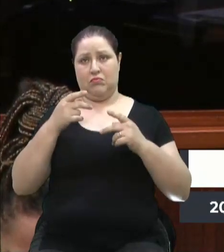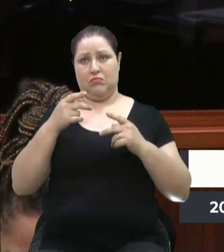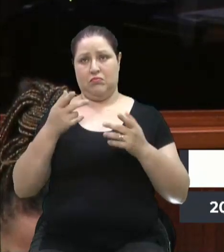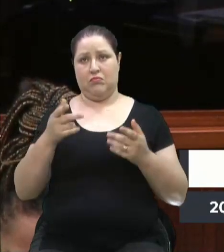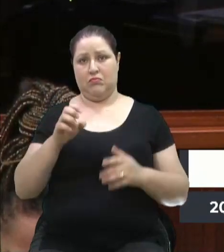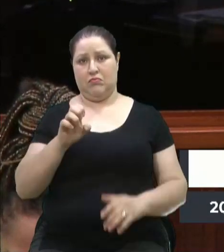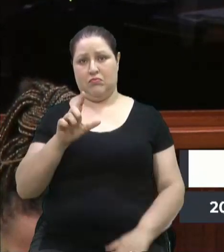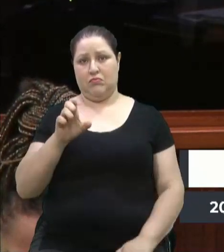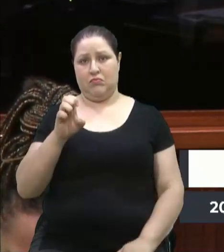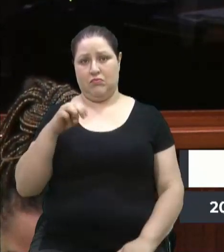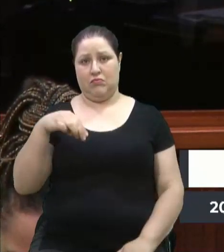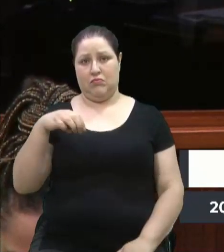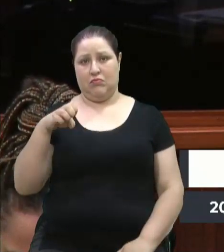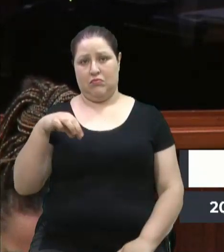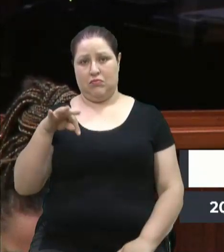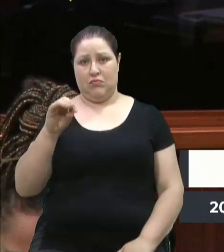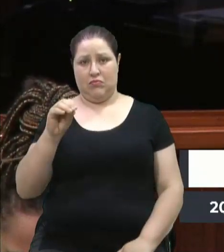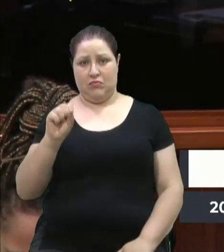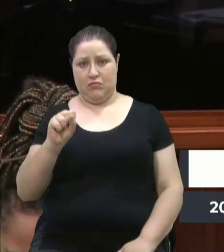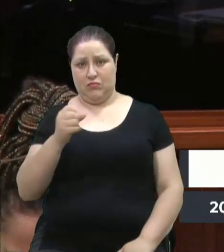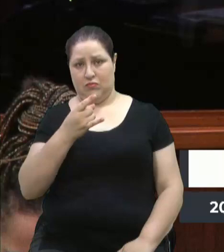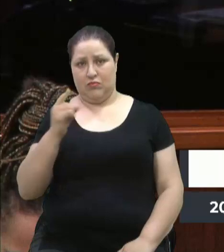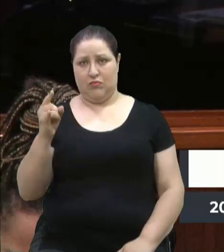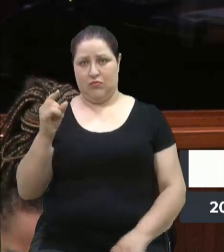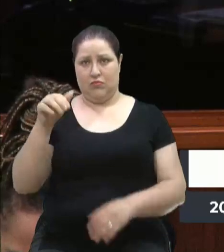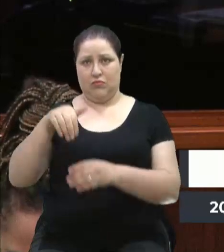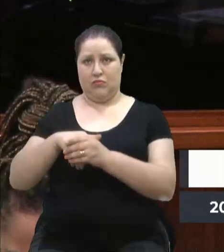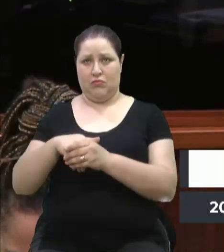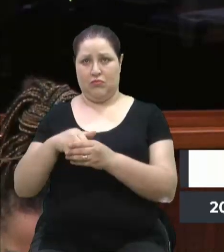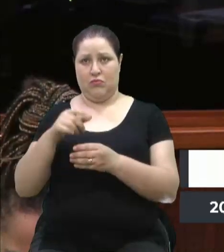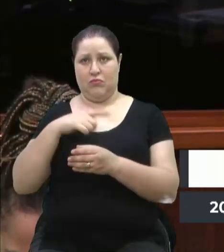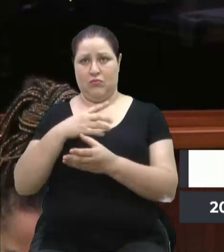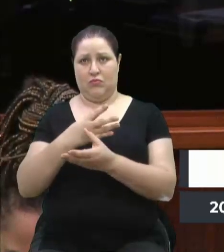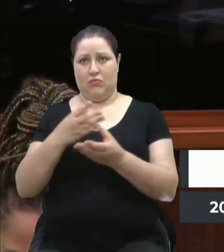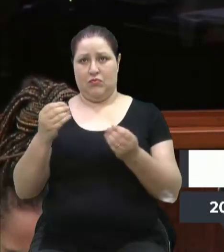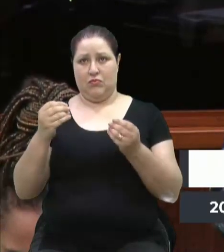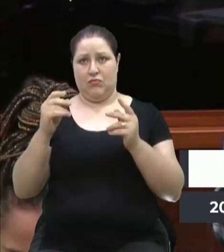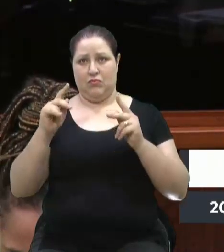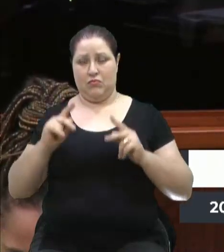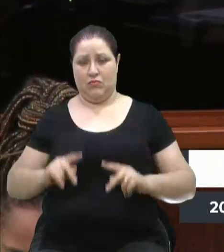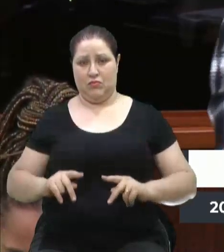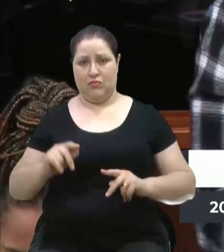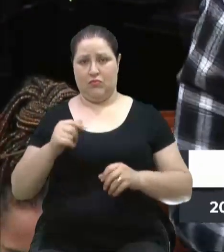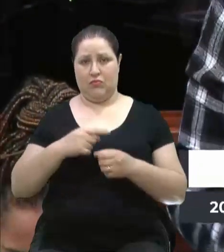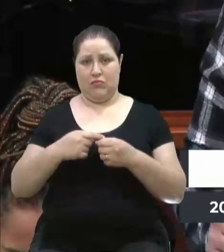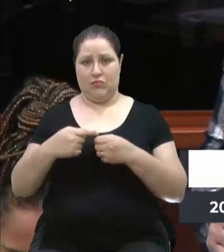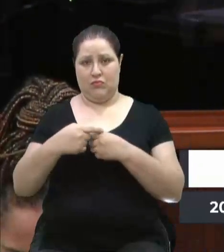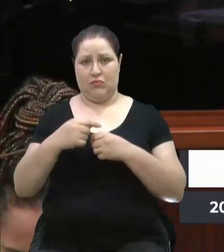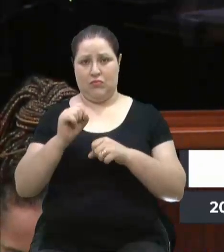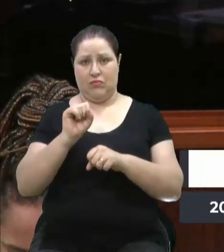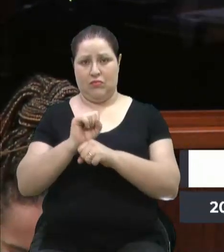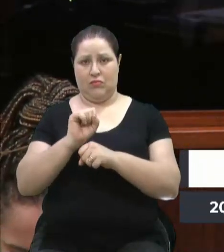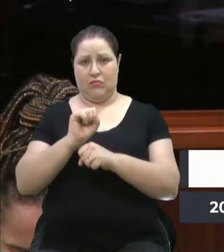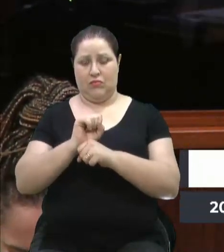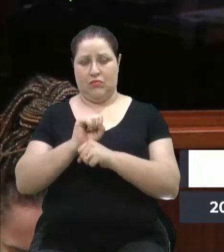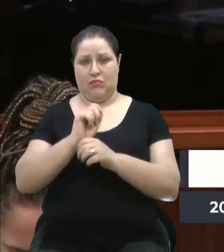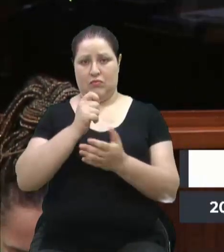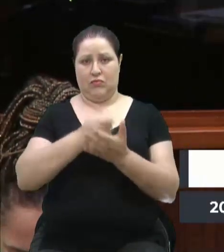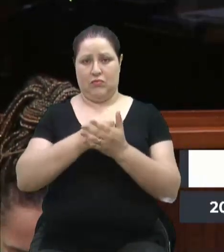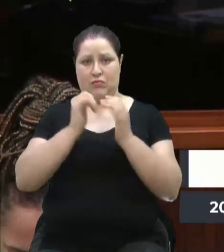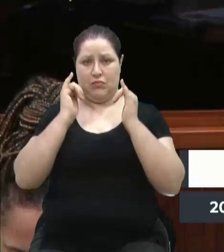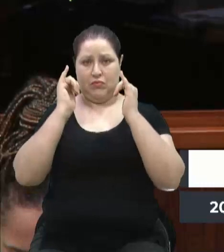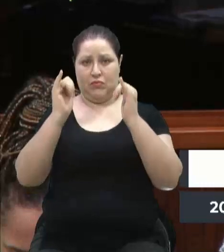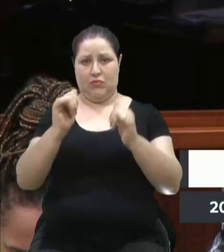Inclusive, tem muita gente da cidade que aguarda os 13,50 do seu prefeito, que não foi dado ainda, vereador Cadori.